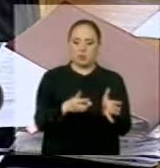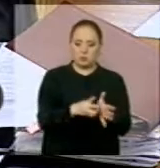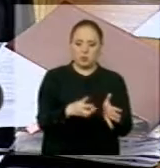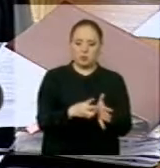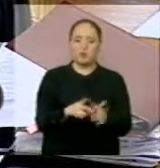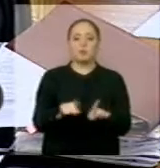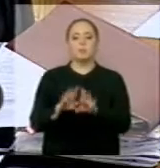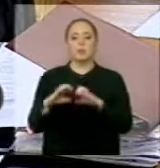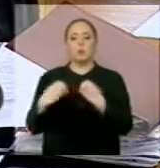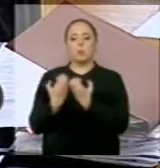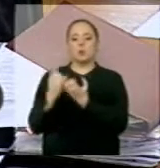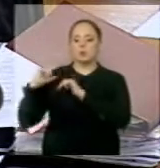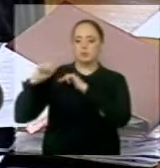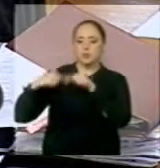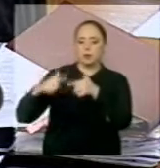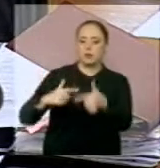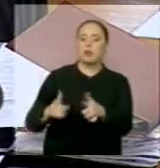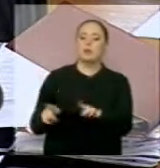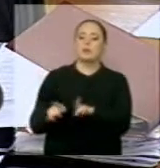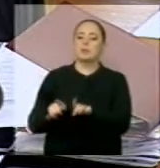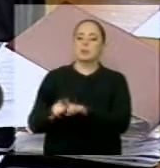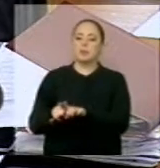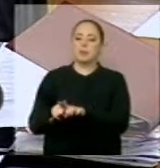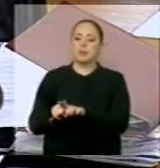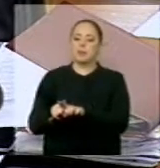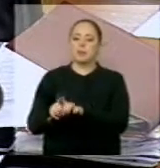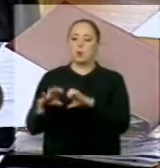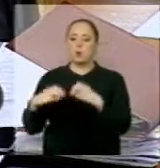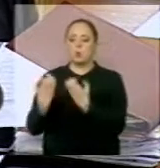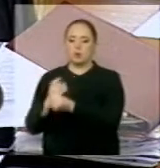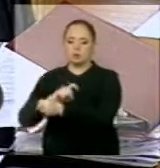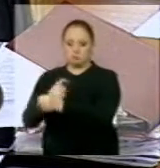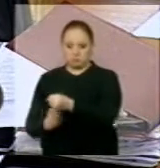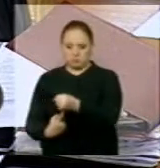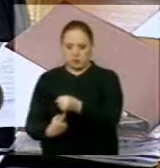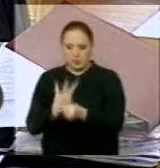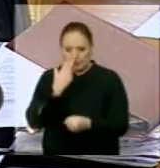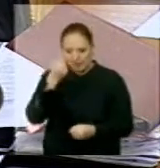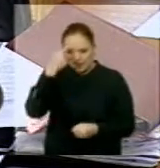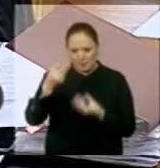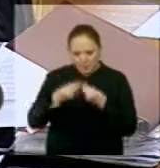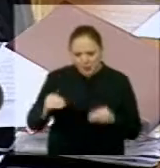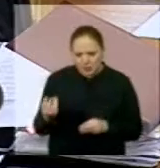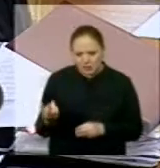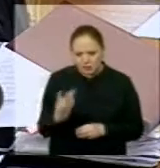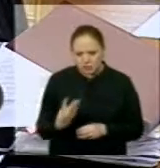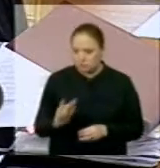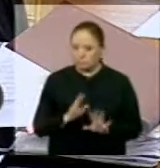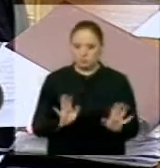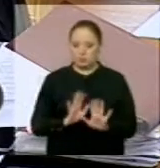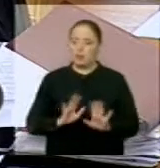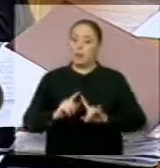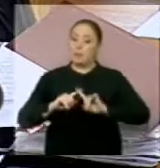das comunidades tradicionais, das populações quilombolas, a ideia fosse prejudicar. Mas, logicamente, a redação e a